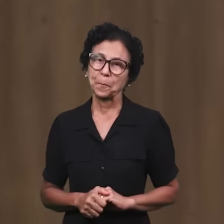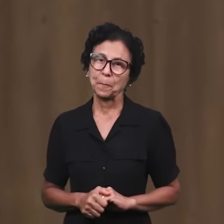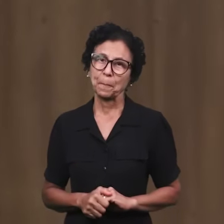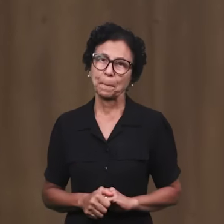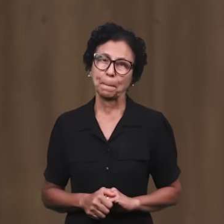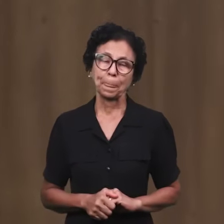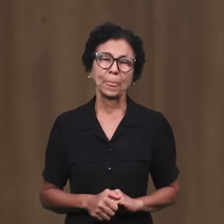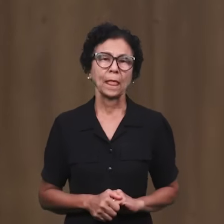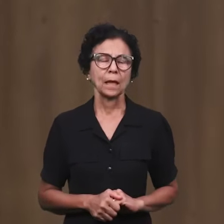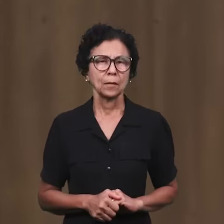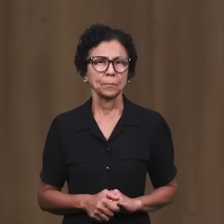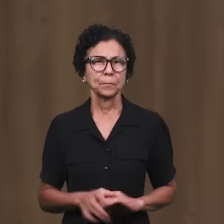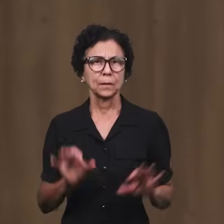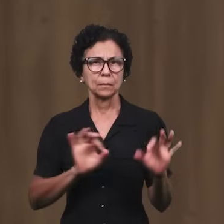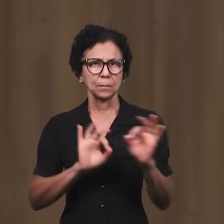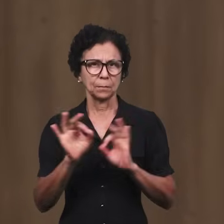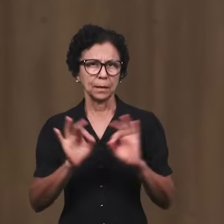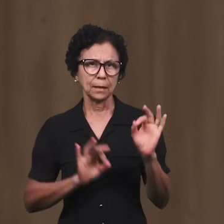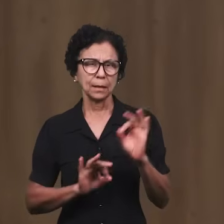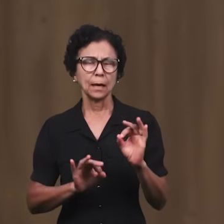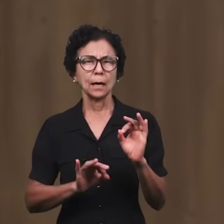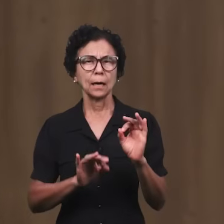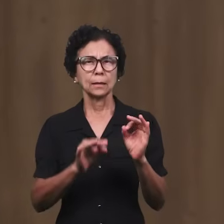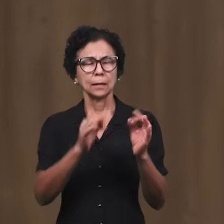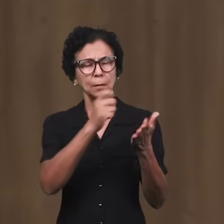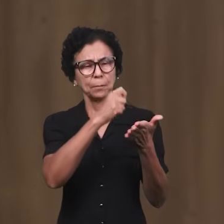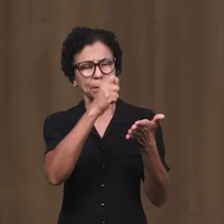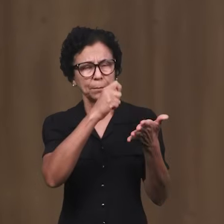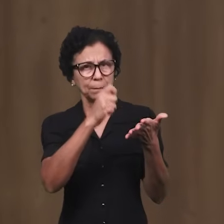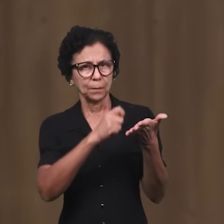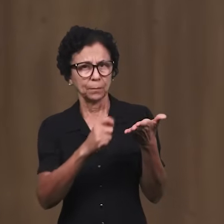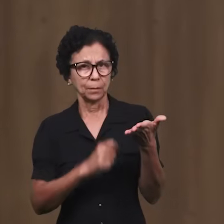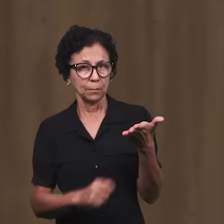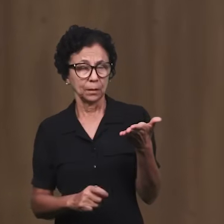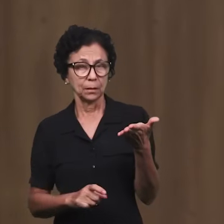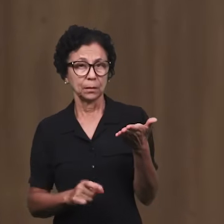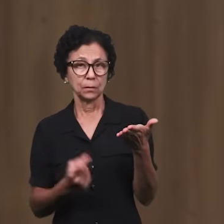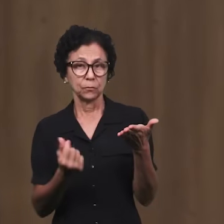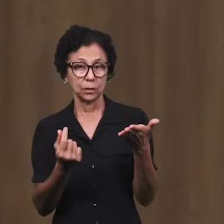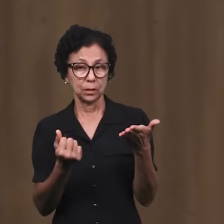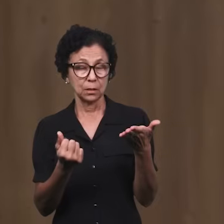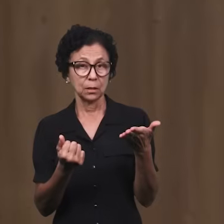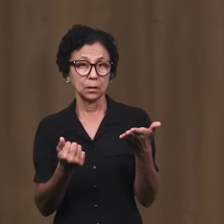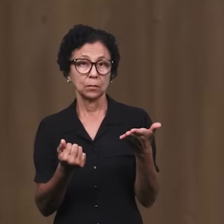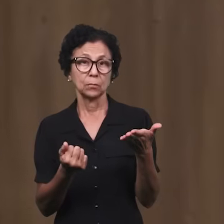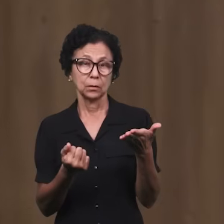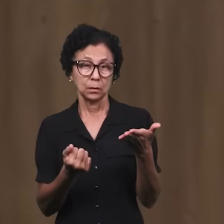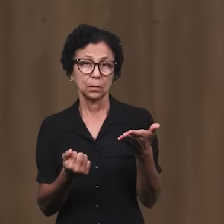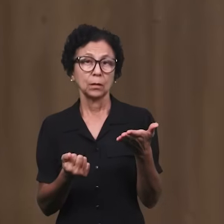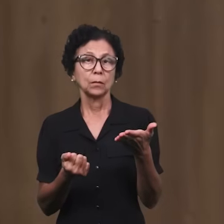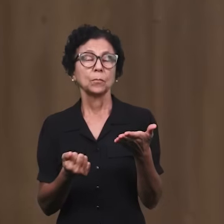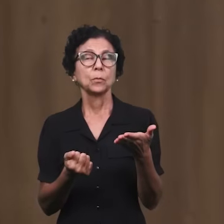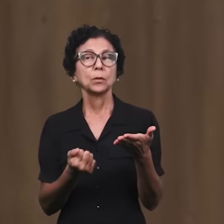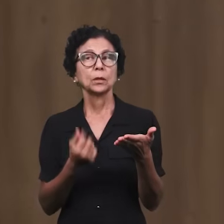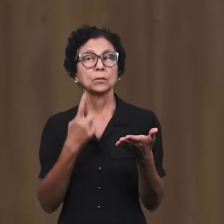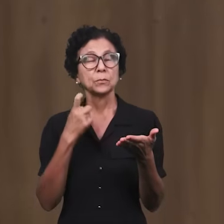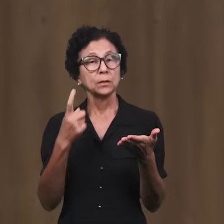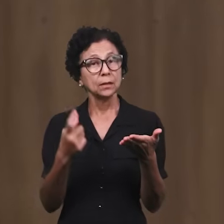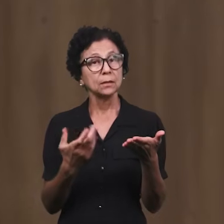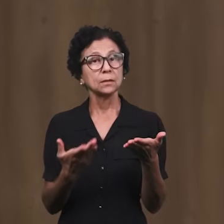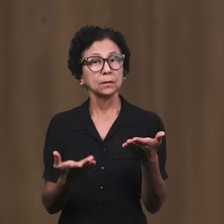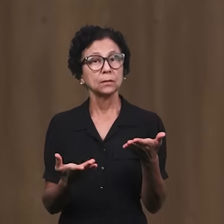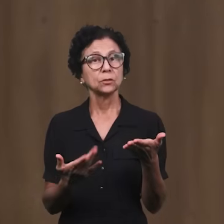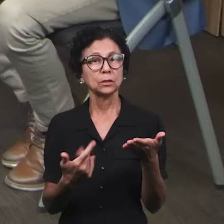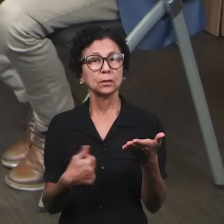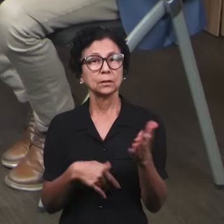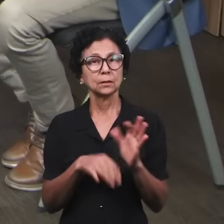Além do planejamento financeiro, é você se organizar para isso mesmo, porque é uma conquista, entendeu, José? Muito interessante,